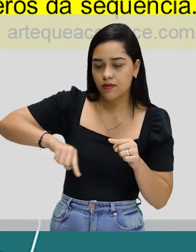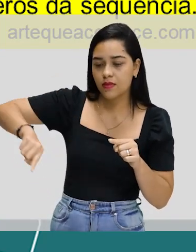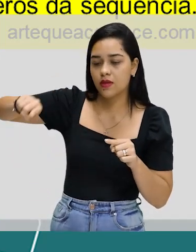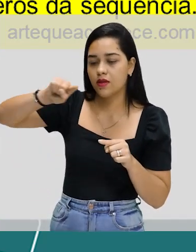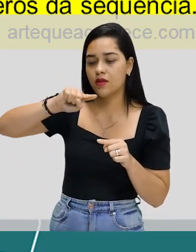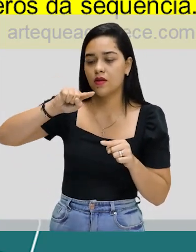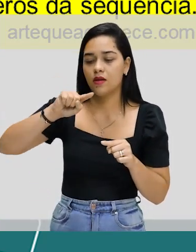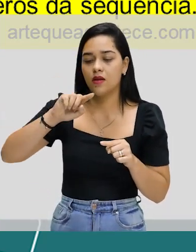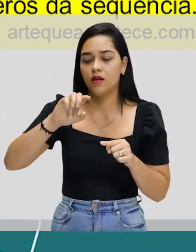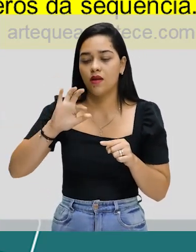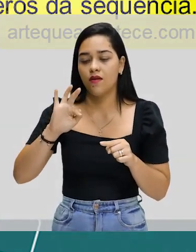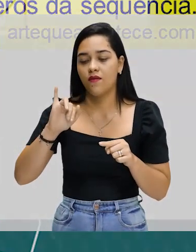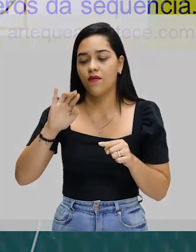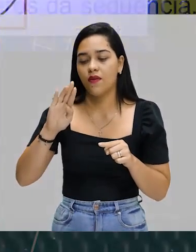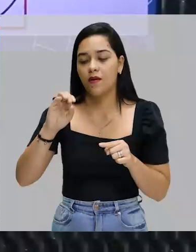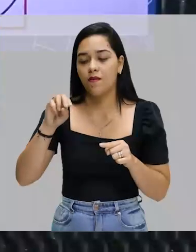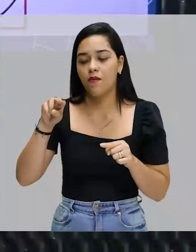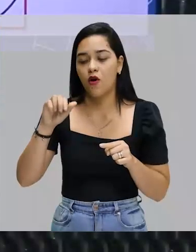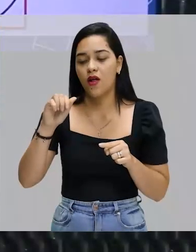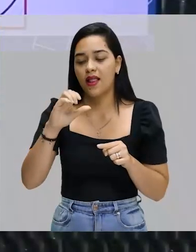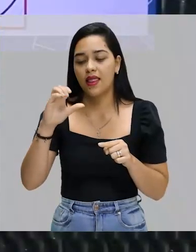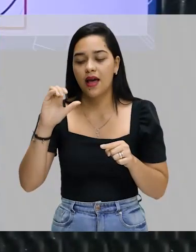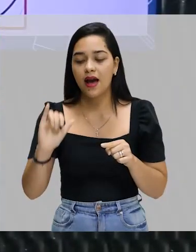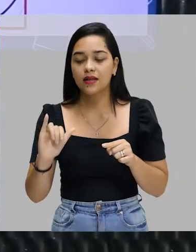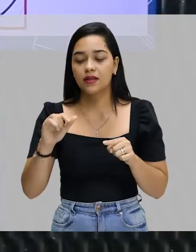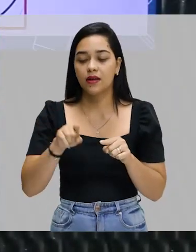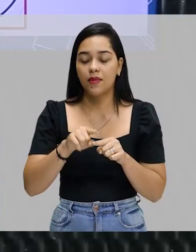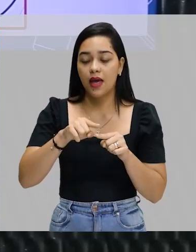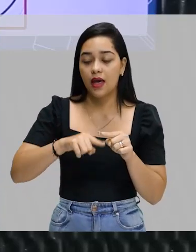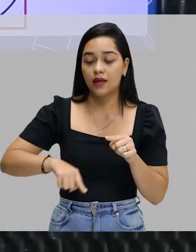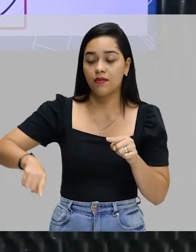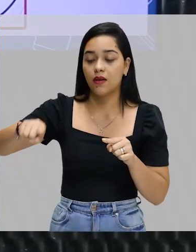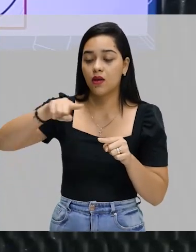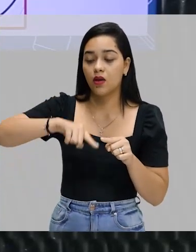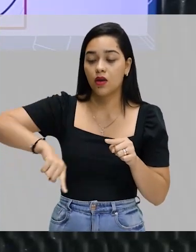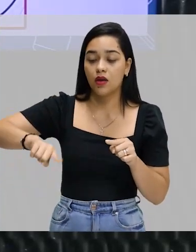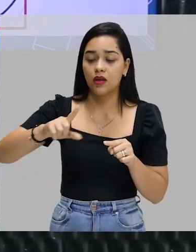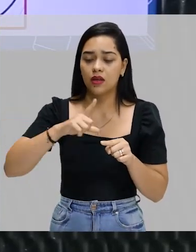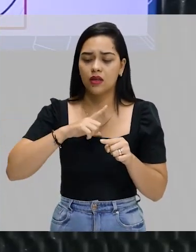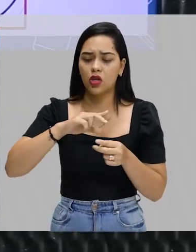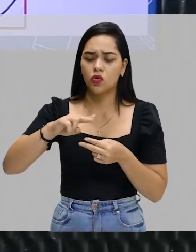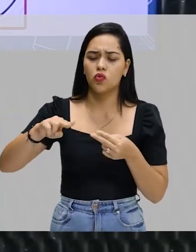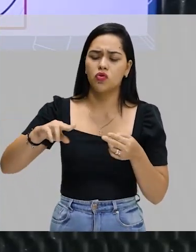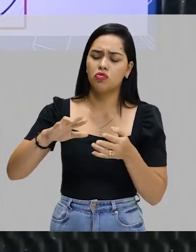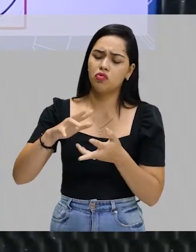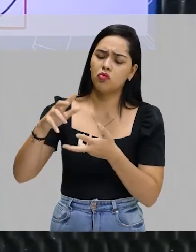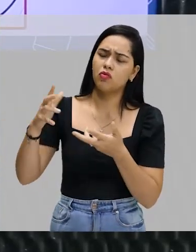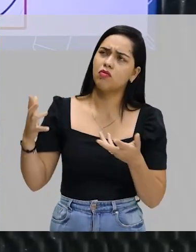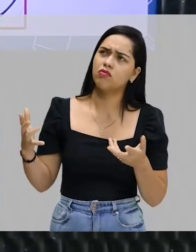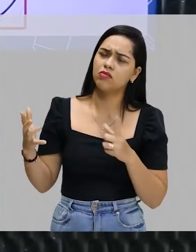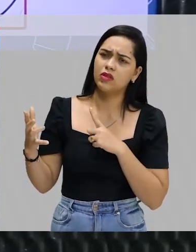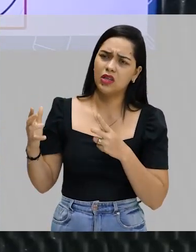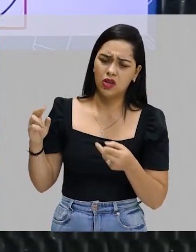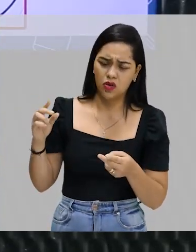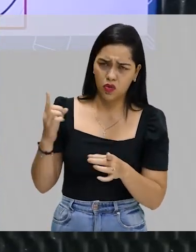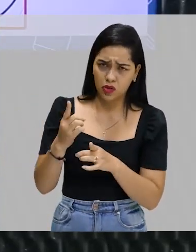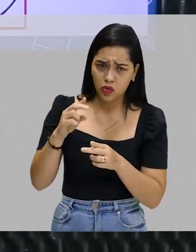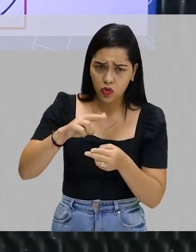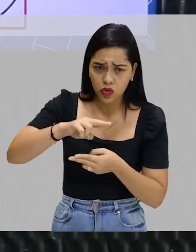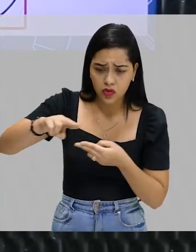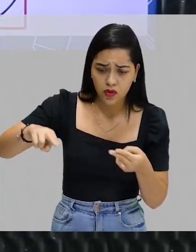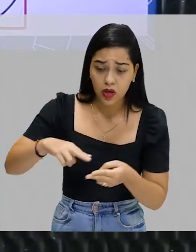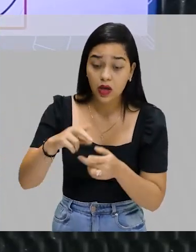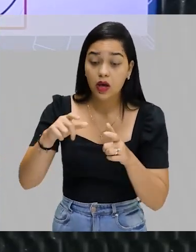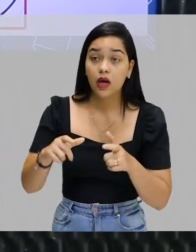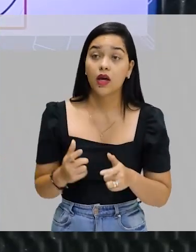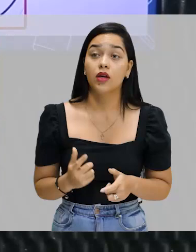Fibonacci ou Fibonacci, né? E essa espiral é encontrada no universo. Ui, Peraí. Essa espiral é encontrada no universo e encontrada